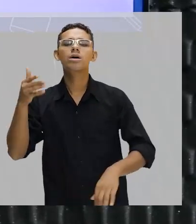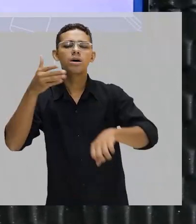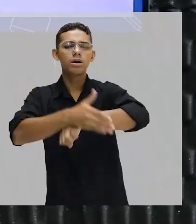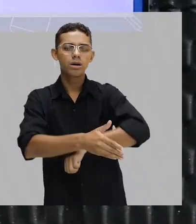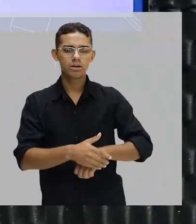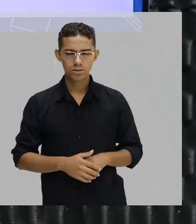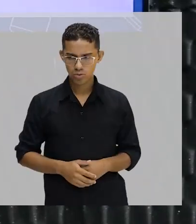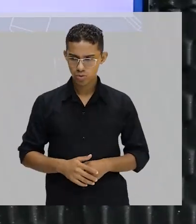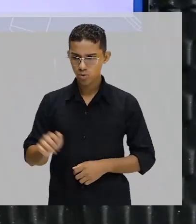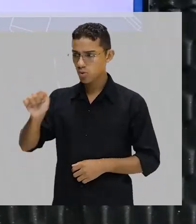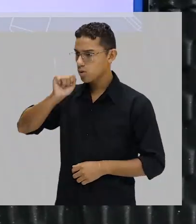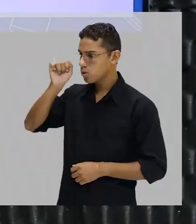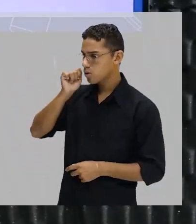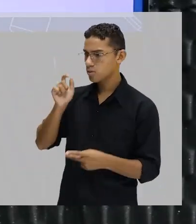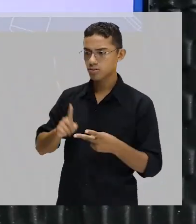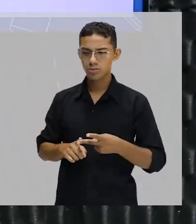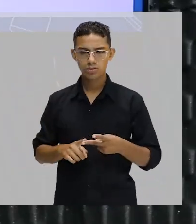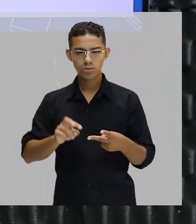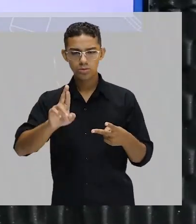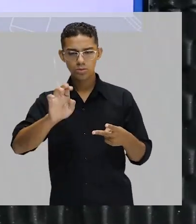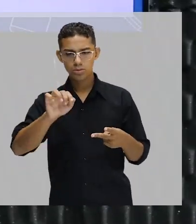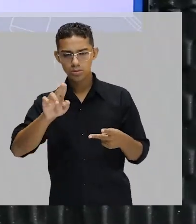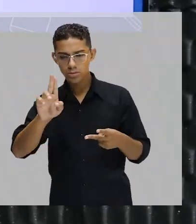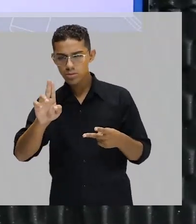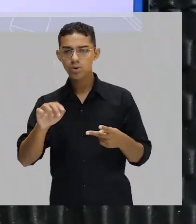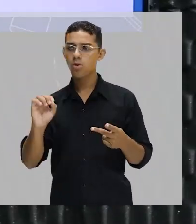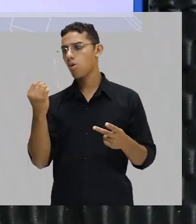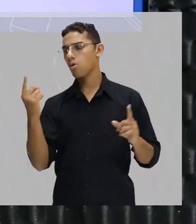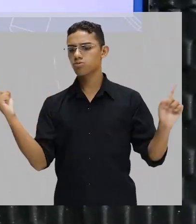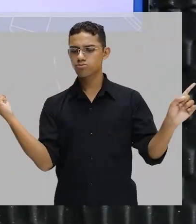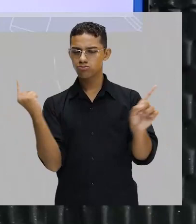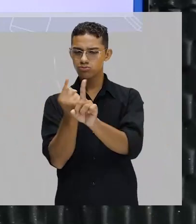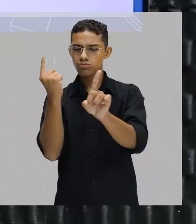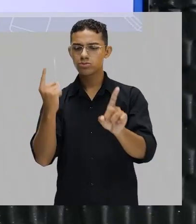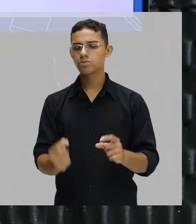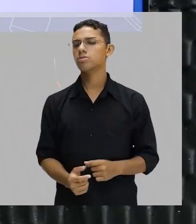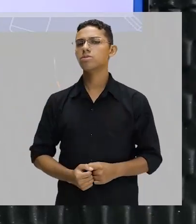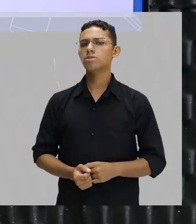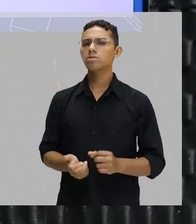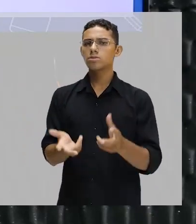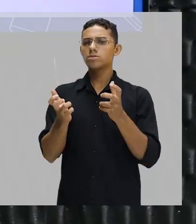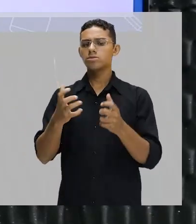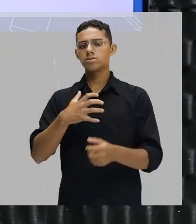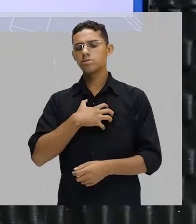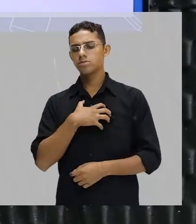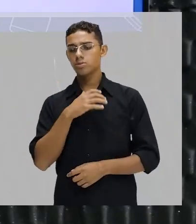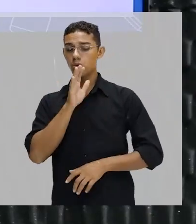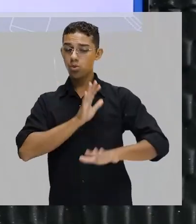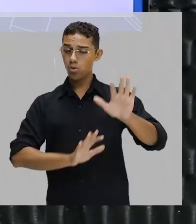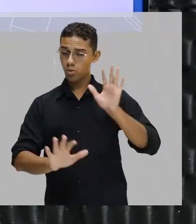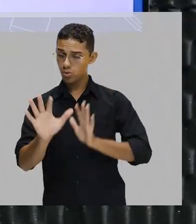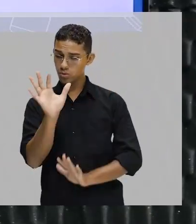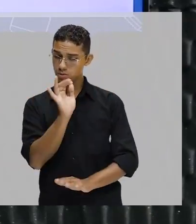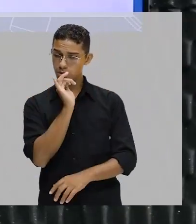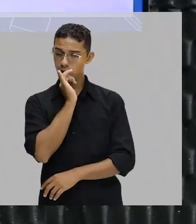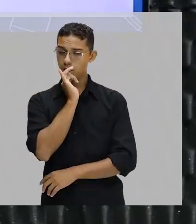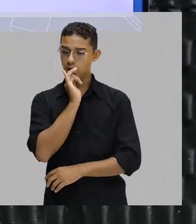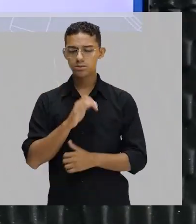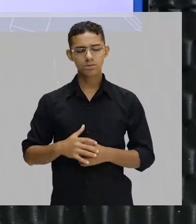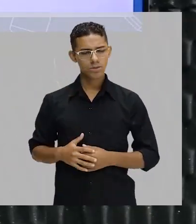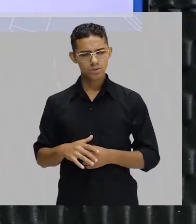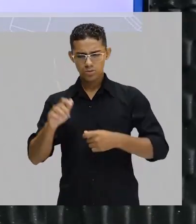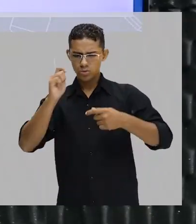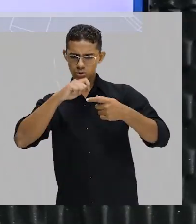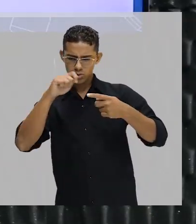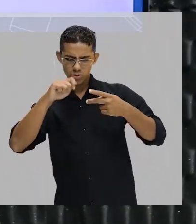réu ou ambos. Então, tenha cuidado para que vocês possam perceber. Às vezes, quando a gente está escrevendo, a gente não